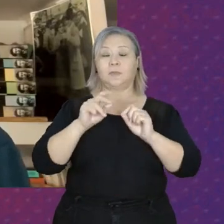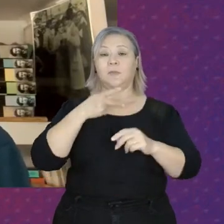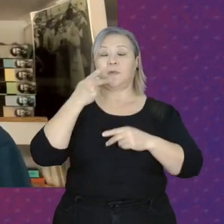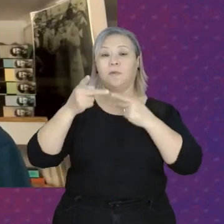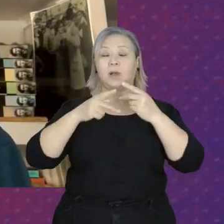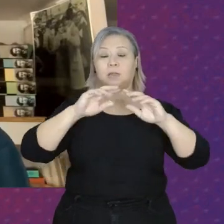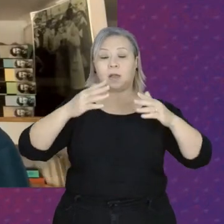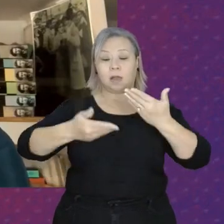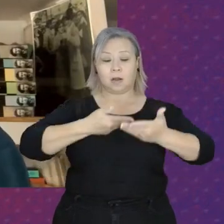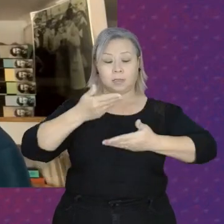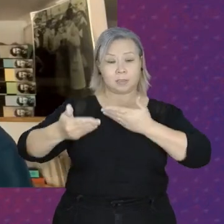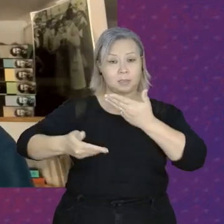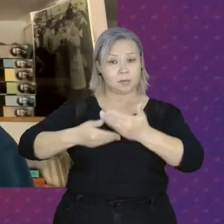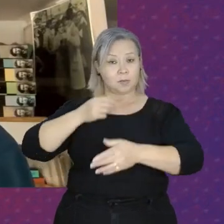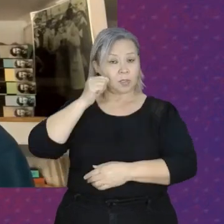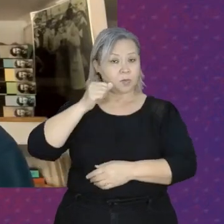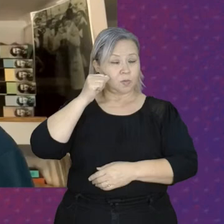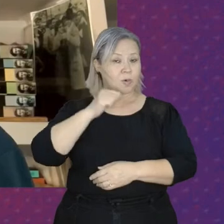as mulheres,